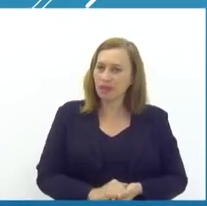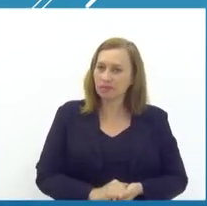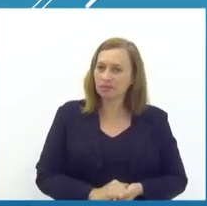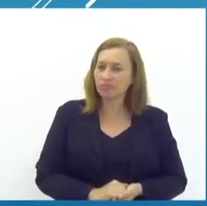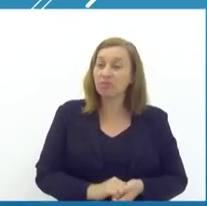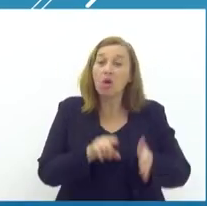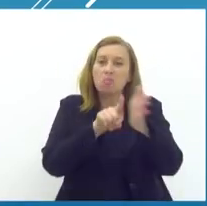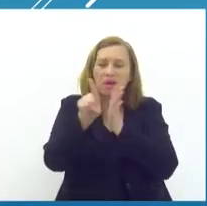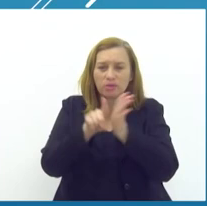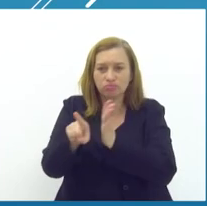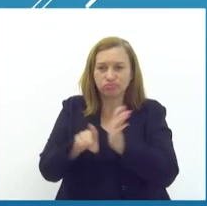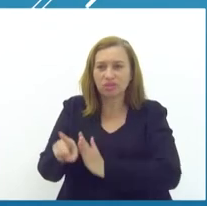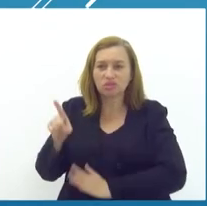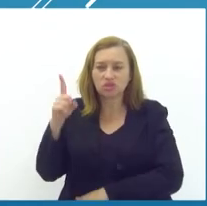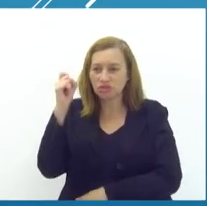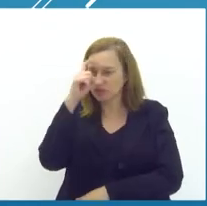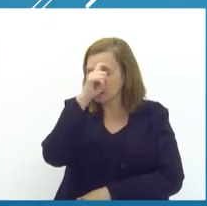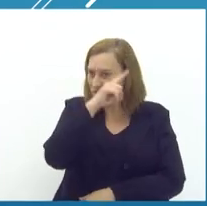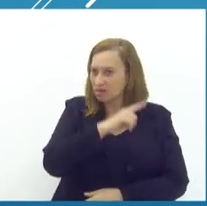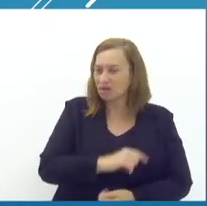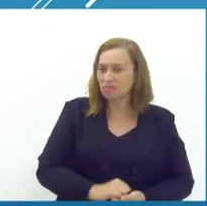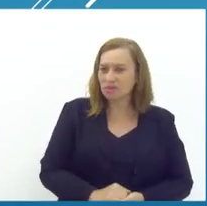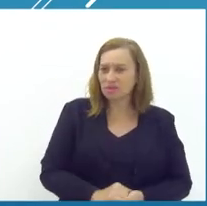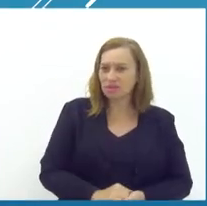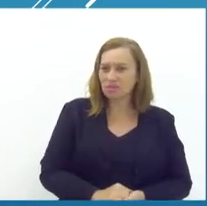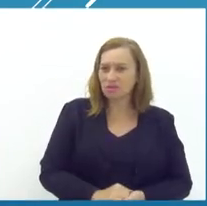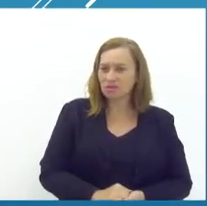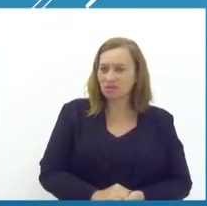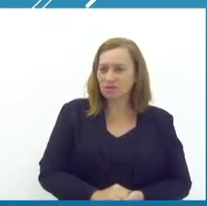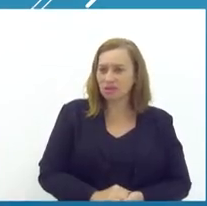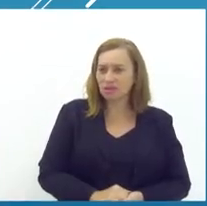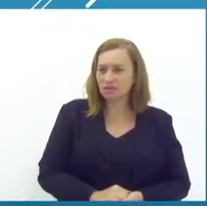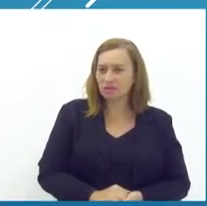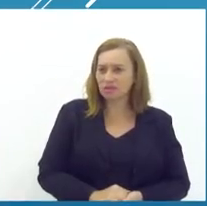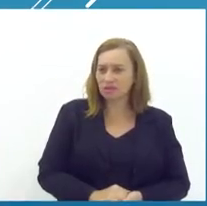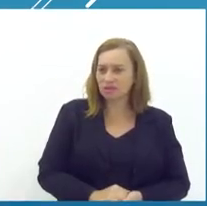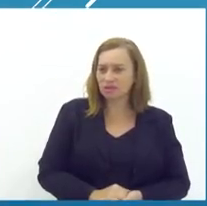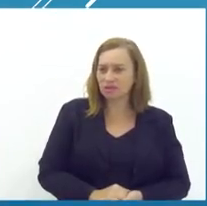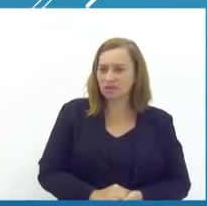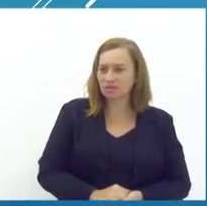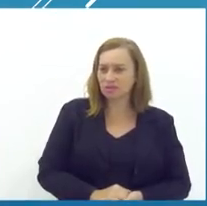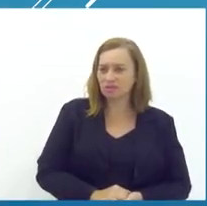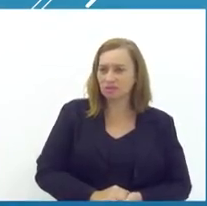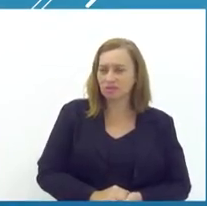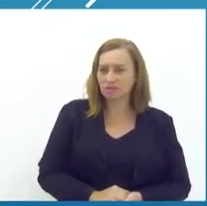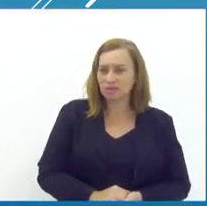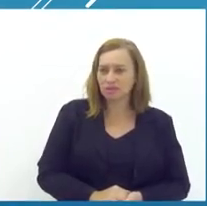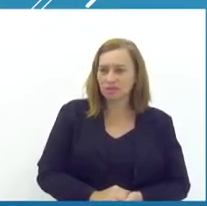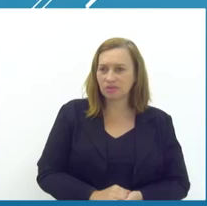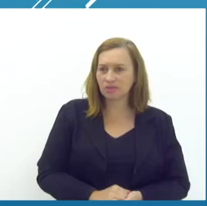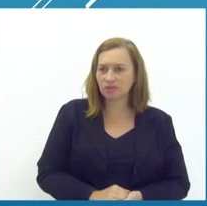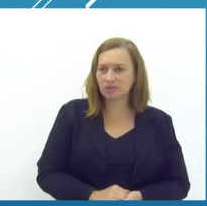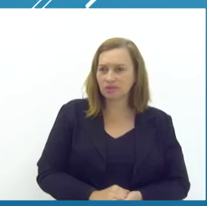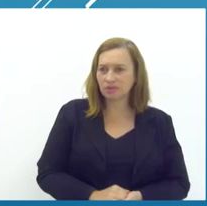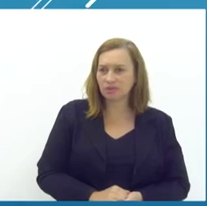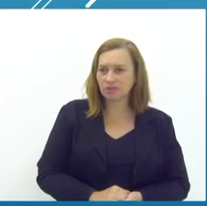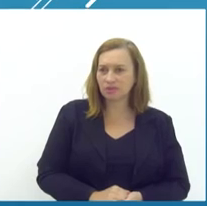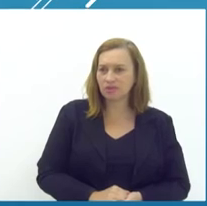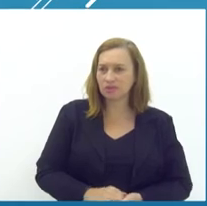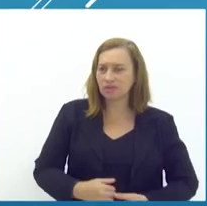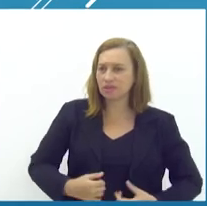São perguntas difíceis as respostas mas nós queremos ver as respostas